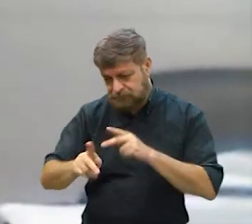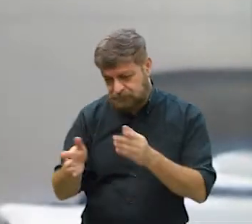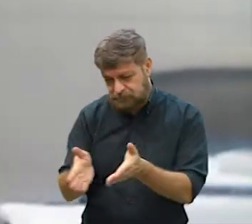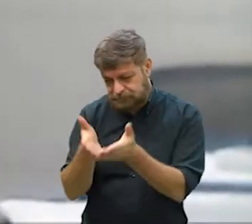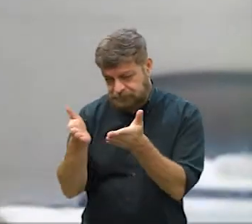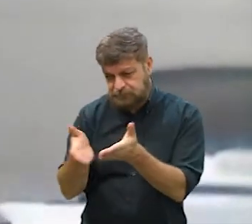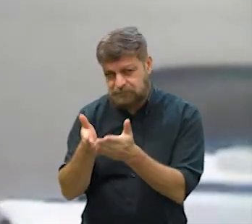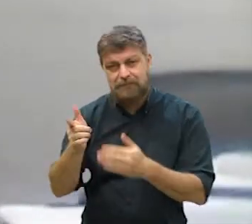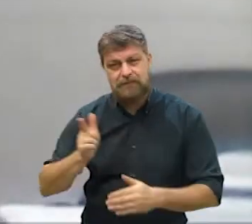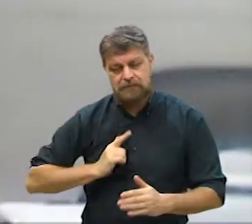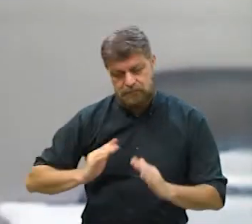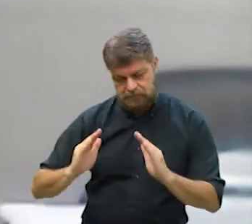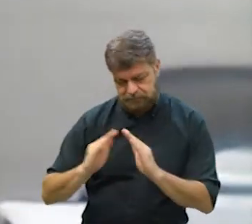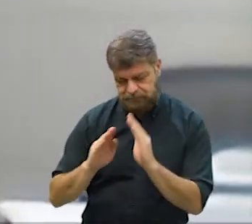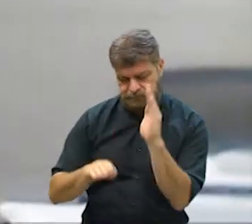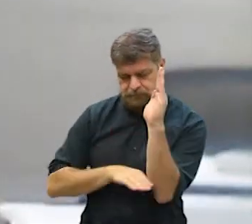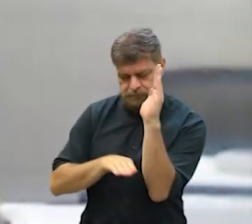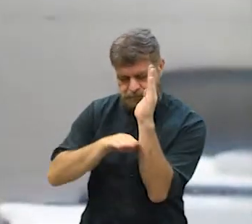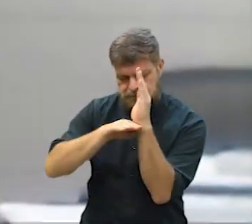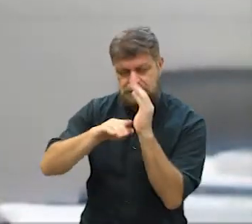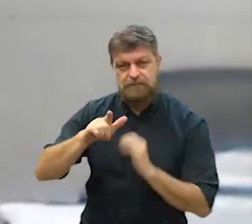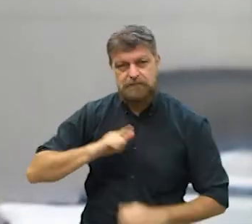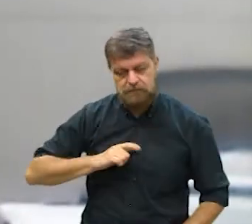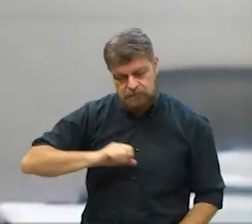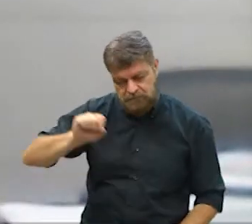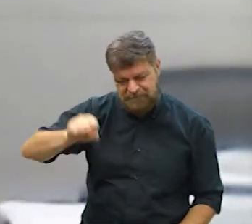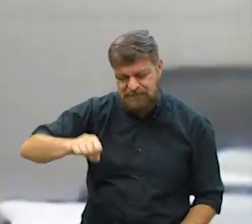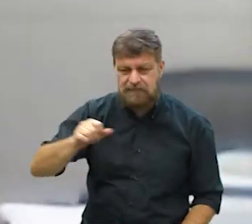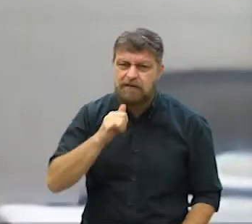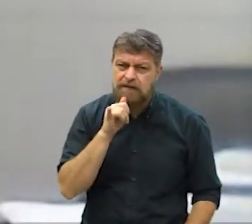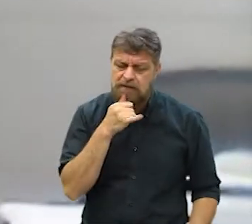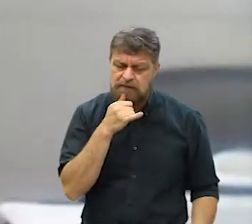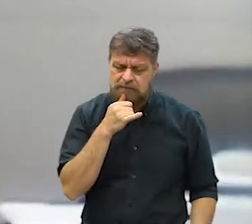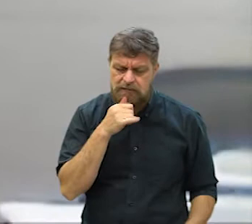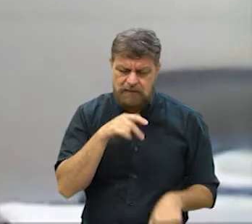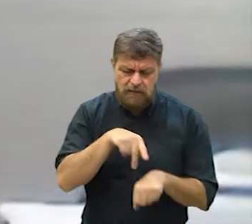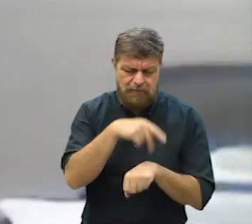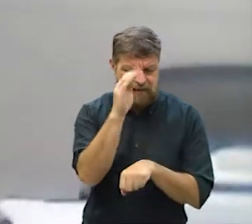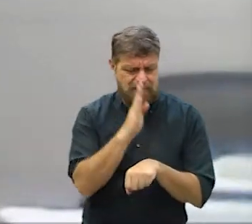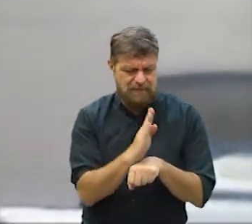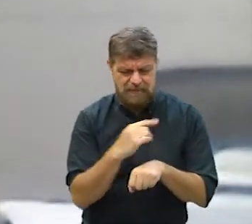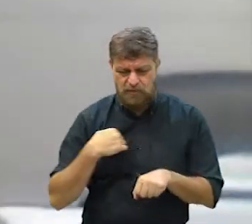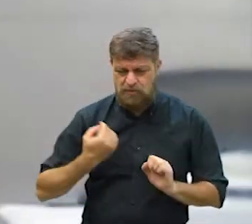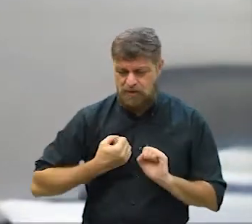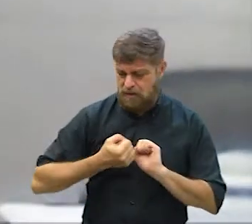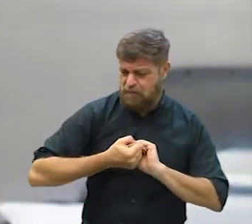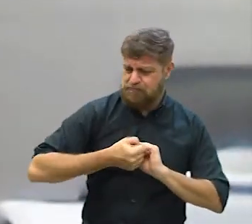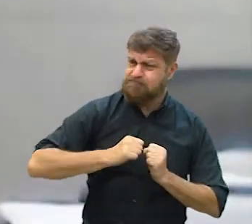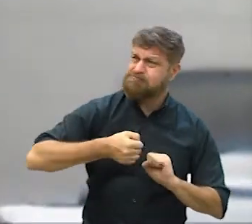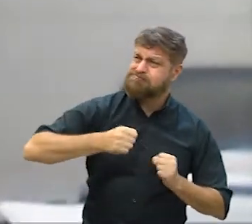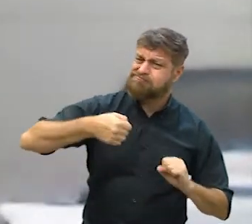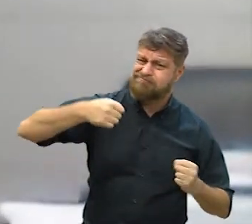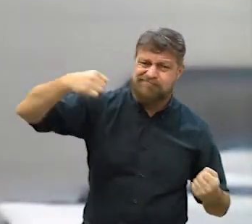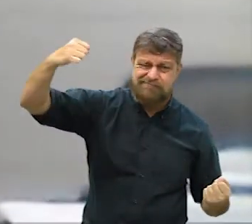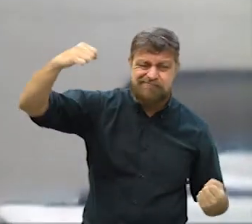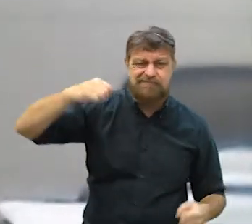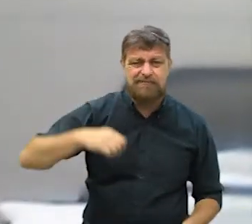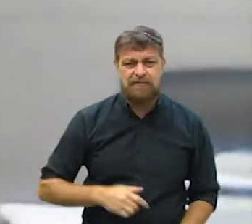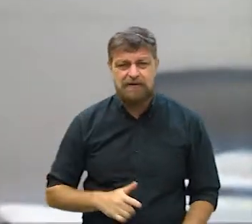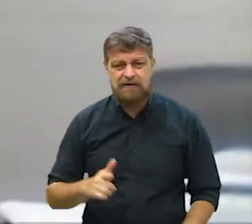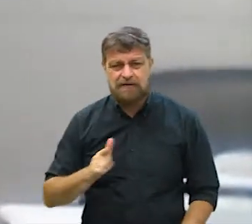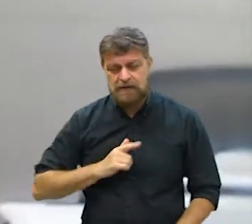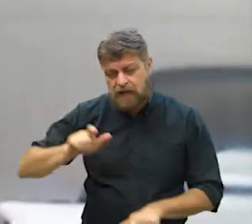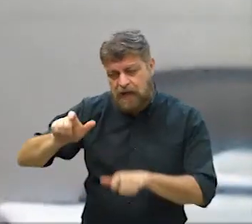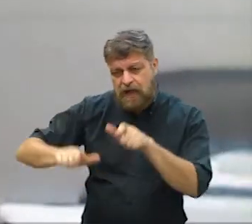população carente tenha sua habitação. É muito triste um país com a nossa dimensão, do nosso tamanho, né?